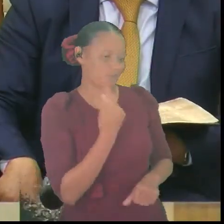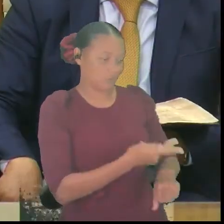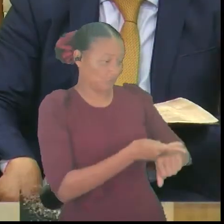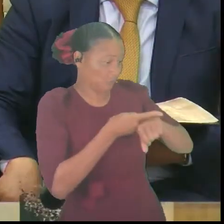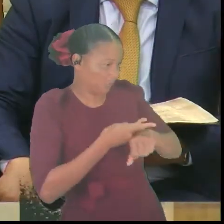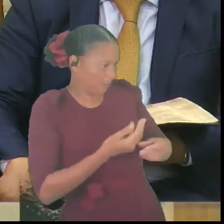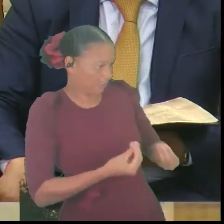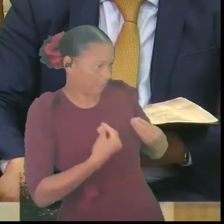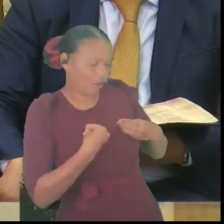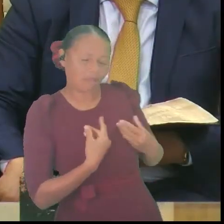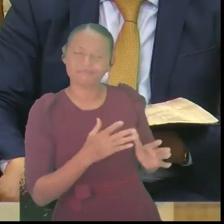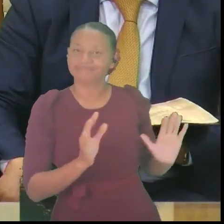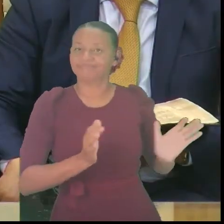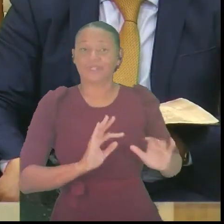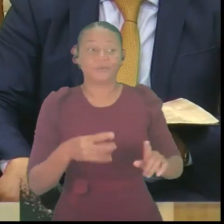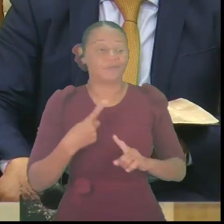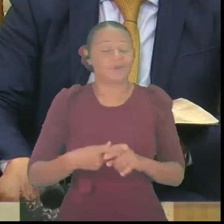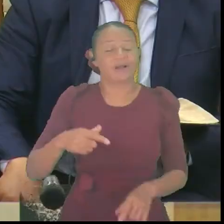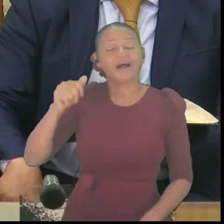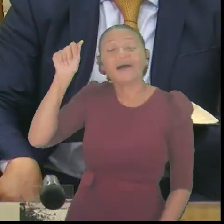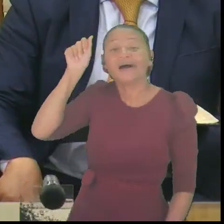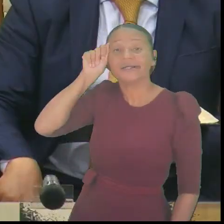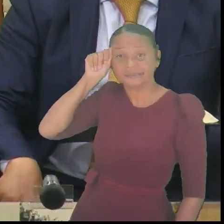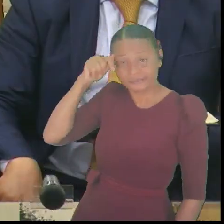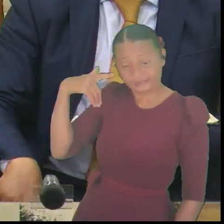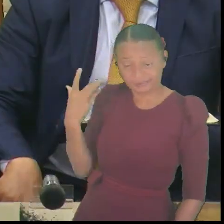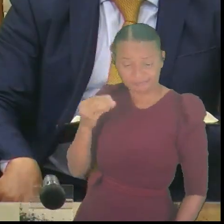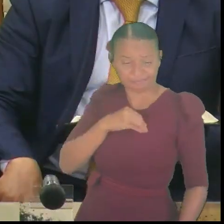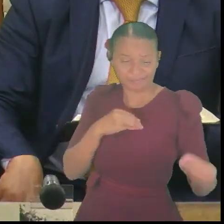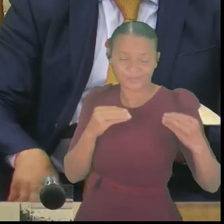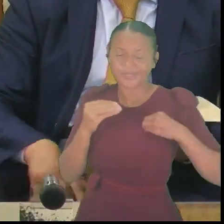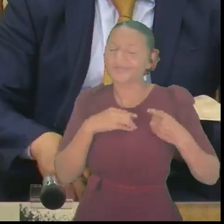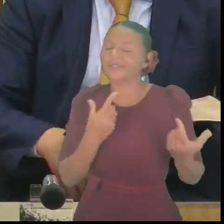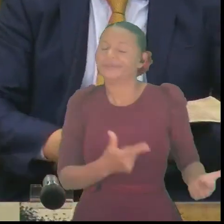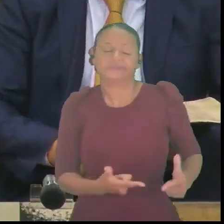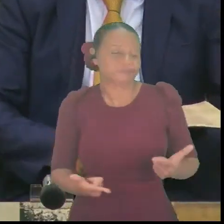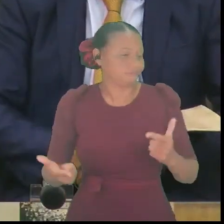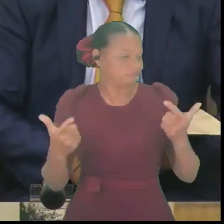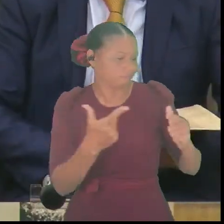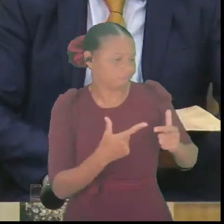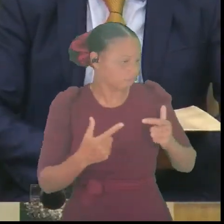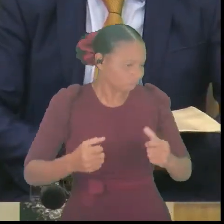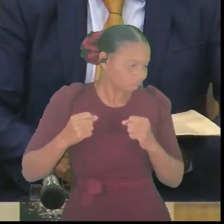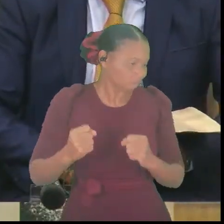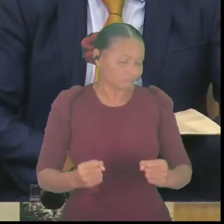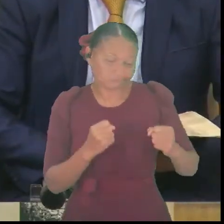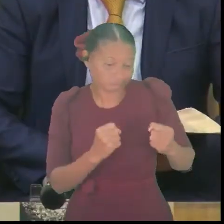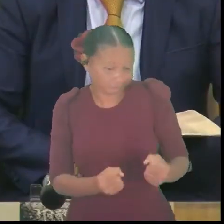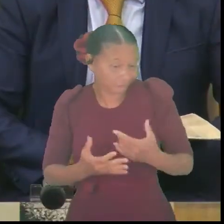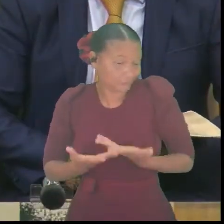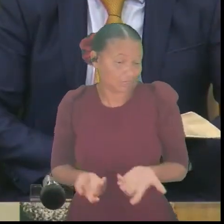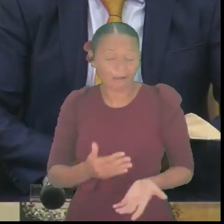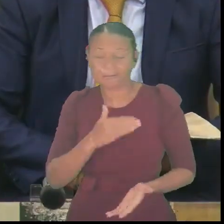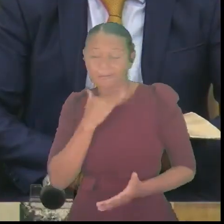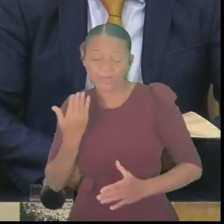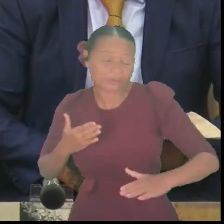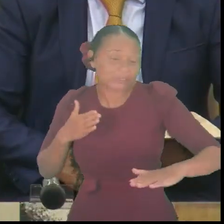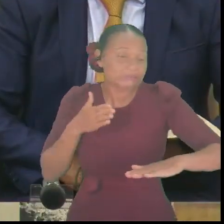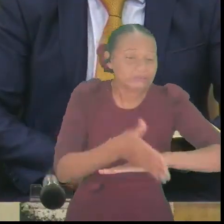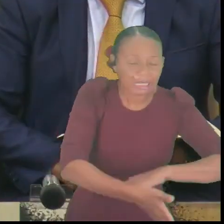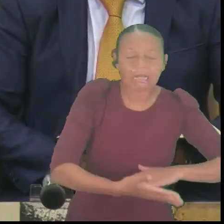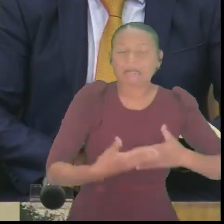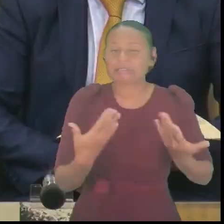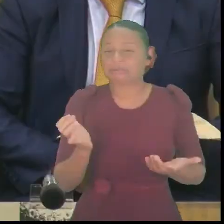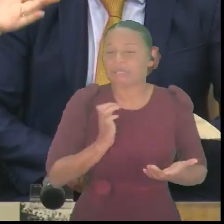título, porque depois que Adão pecou, eu não tenho poder sobre a morte está na na casa do rico, na casa do pobre, do douto,